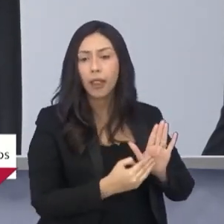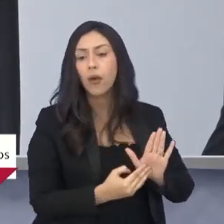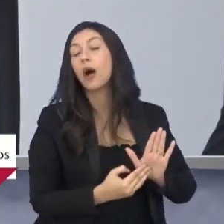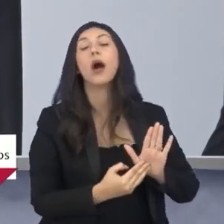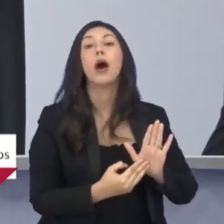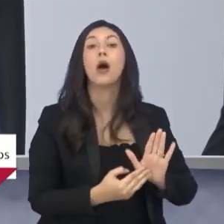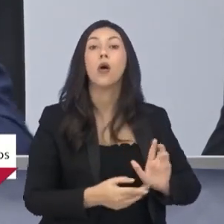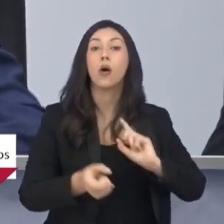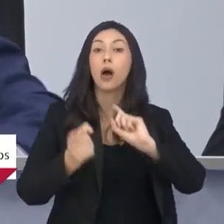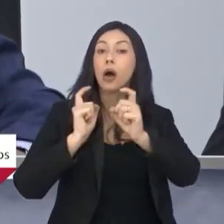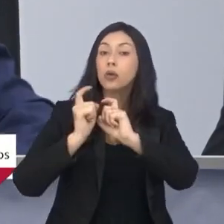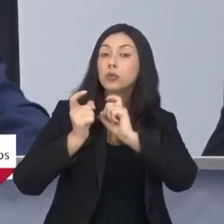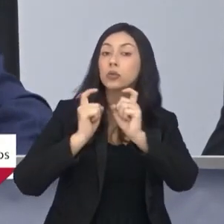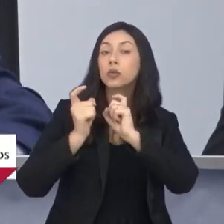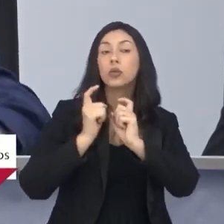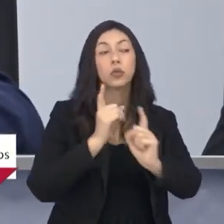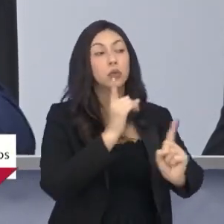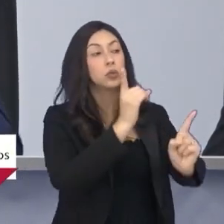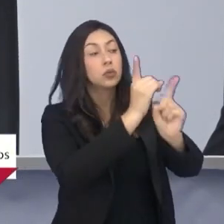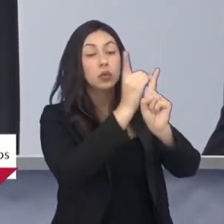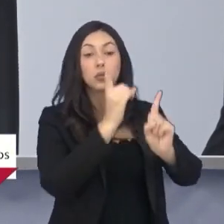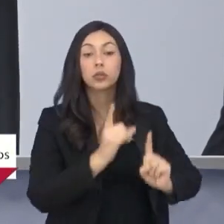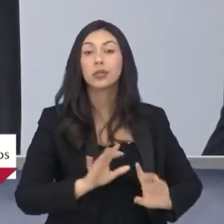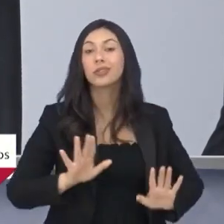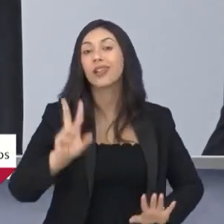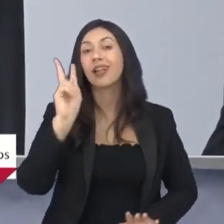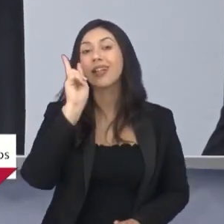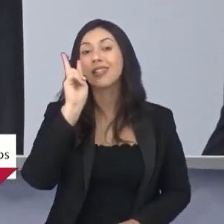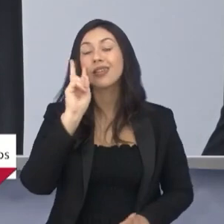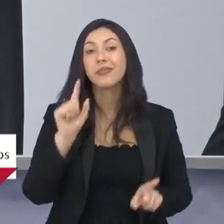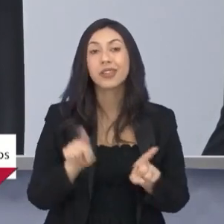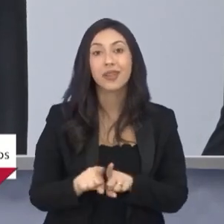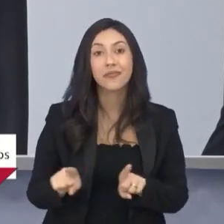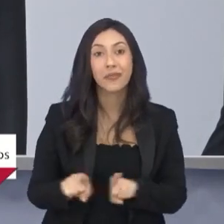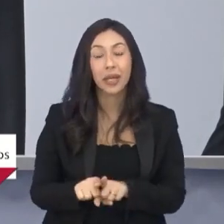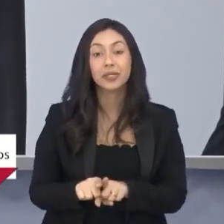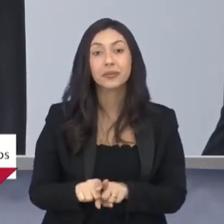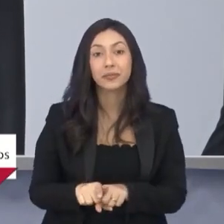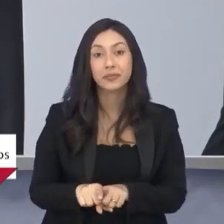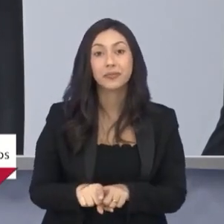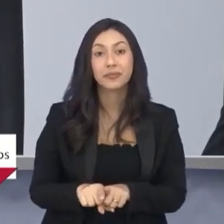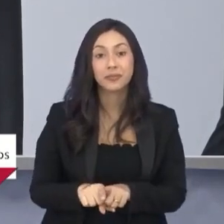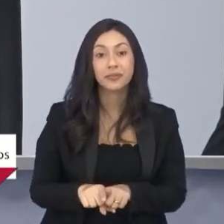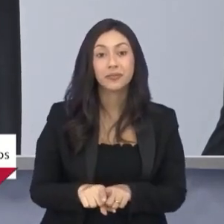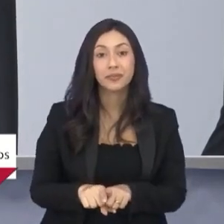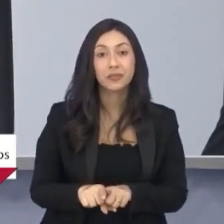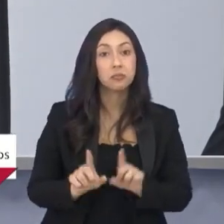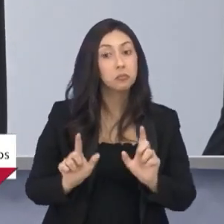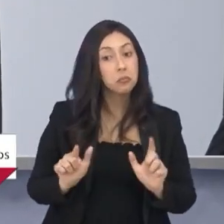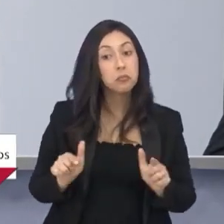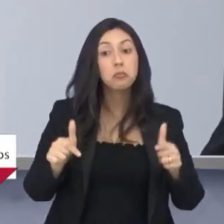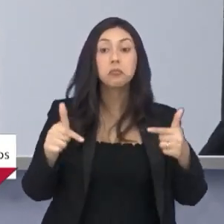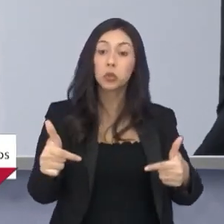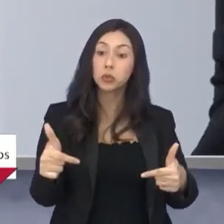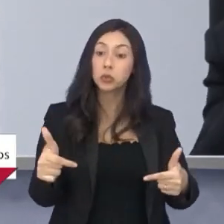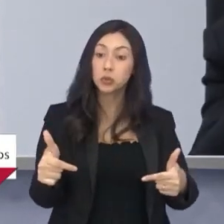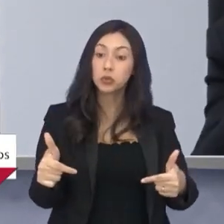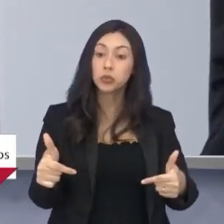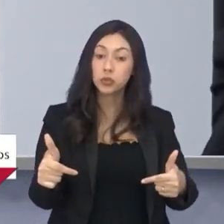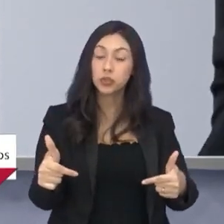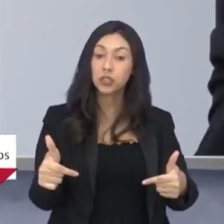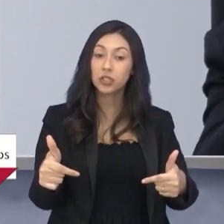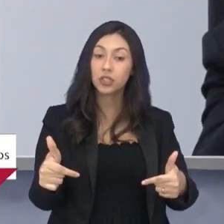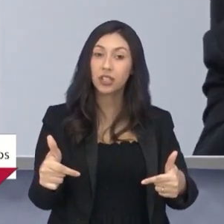encontros como esses E aí me lembro também de uma de uma iniciativa de tribunal que foi